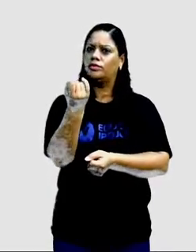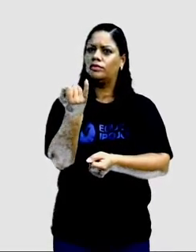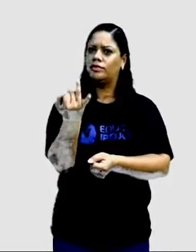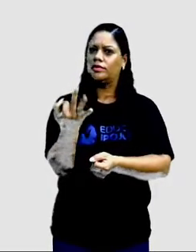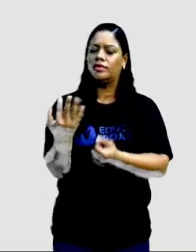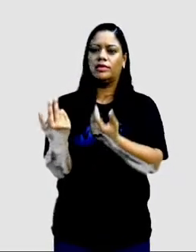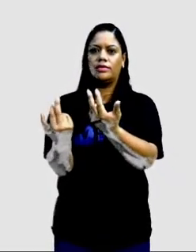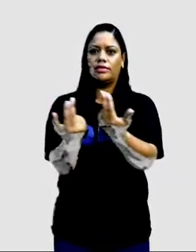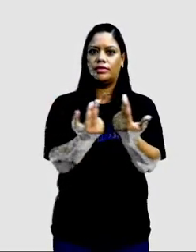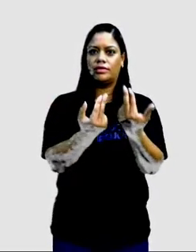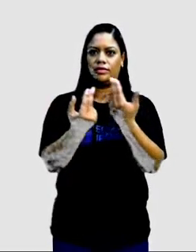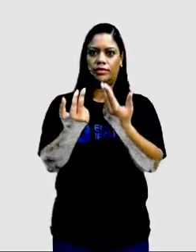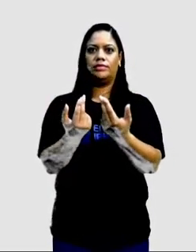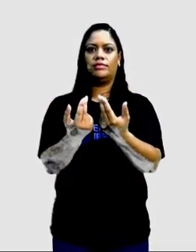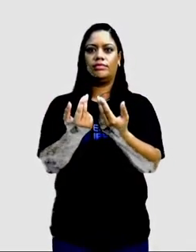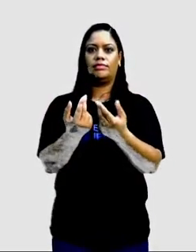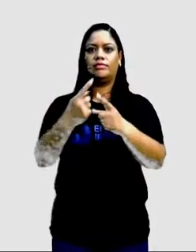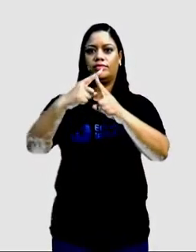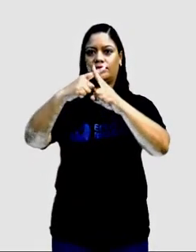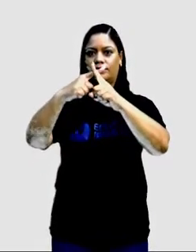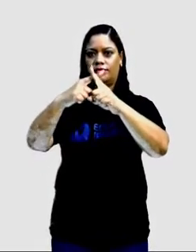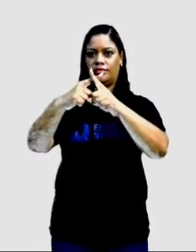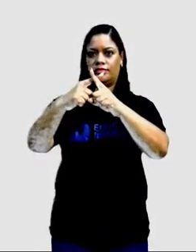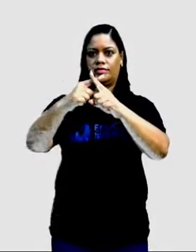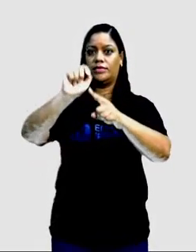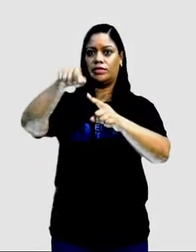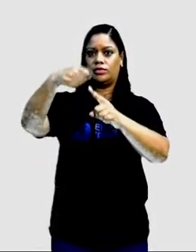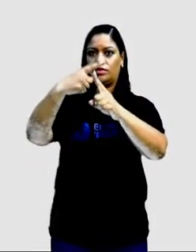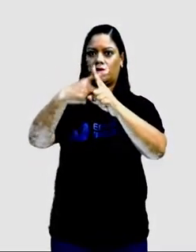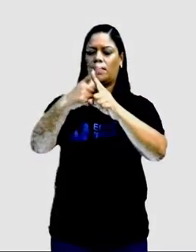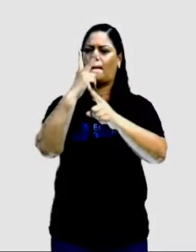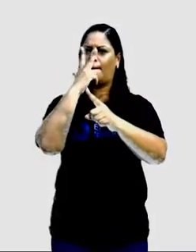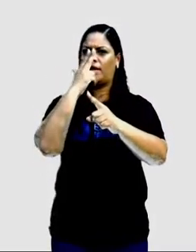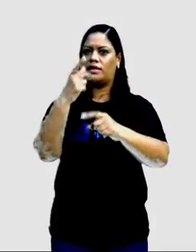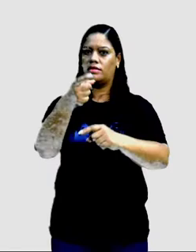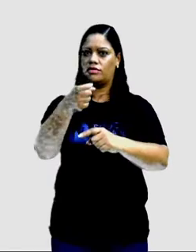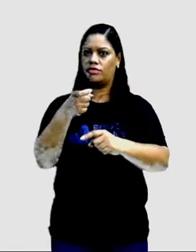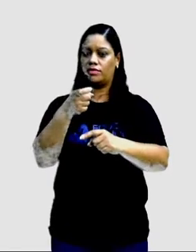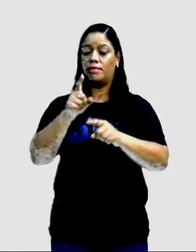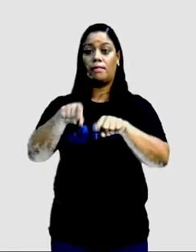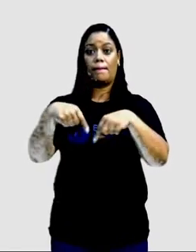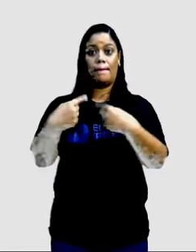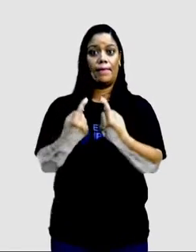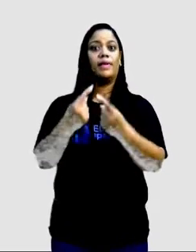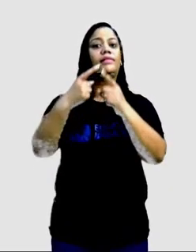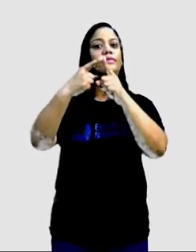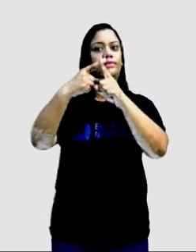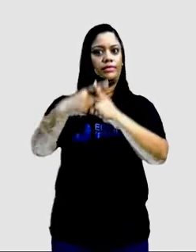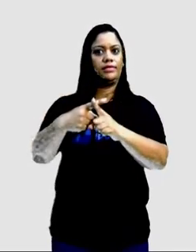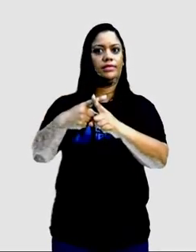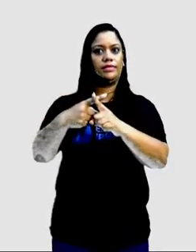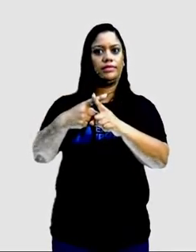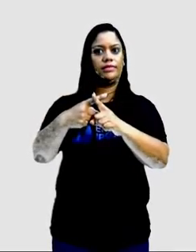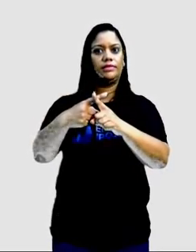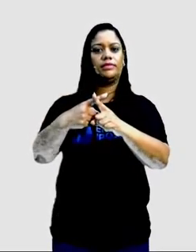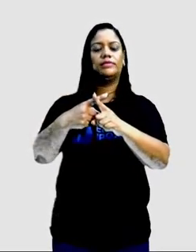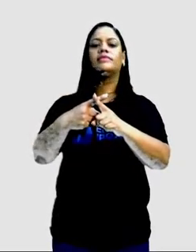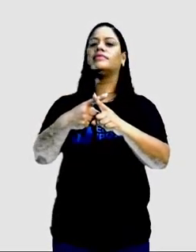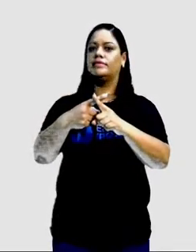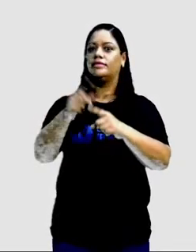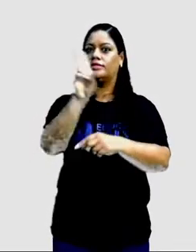Símbolo da multiplicação, vezes, que parece um X, né? Mas é esse daqui, também serve como símbolo